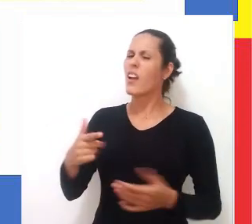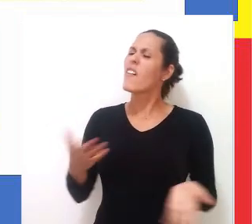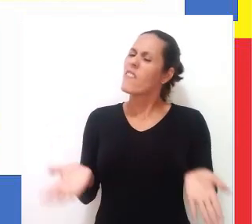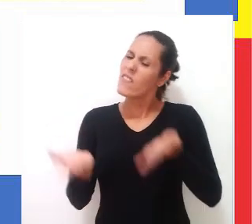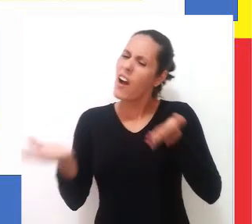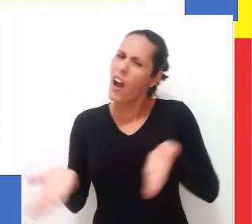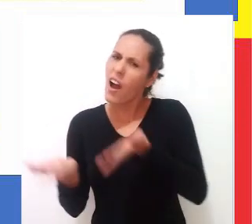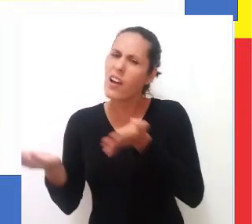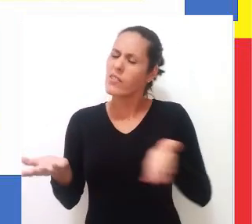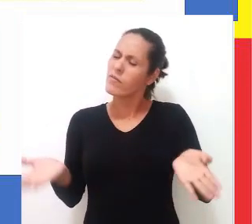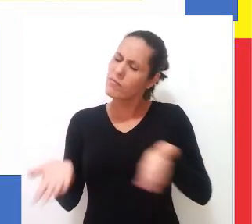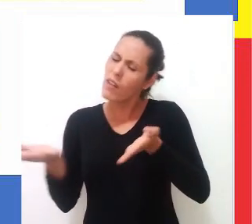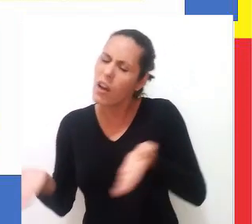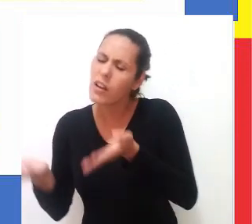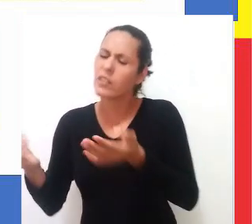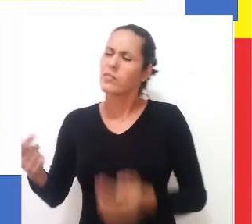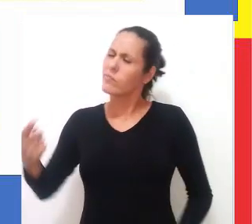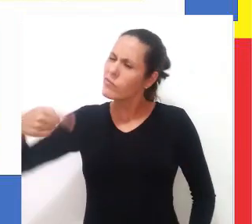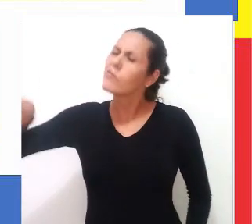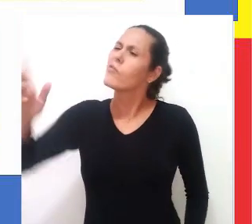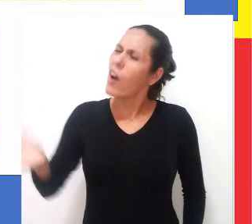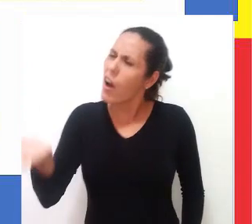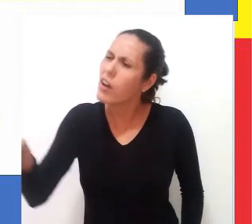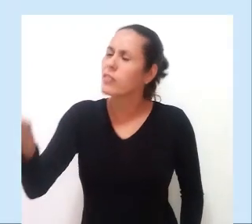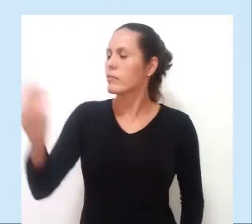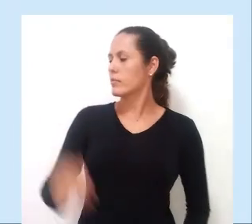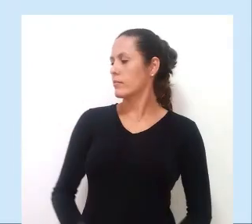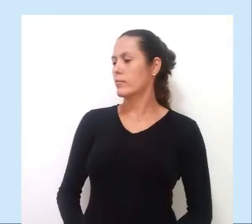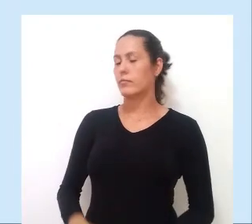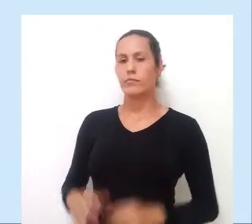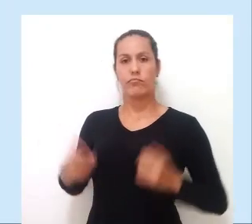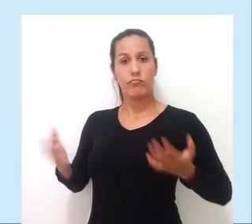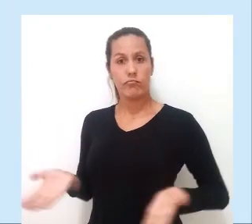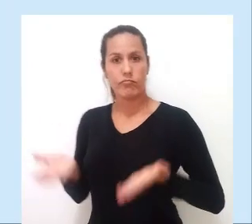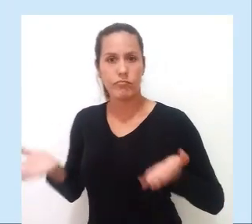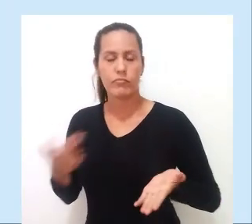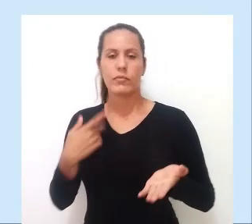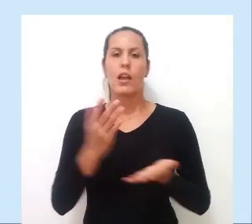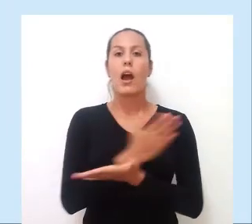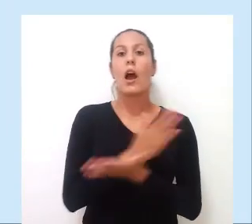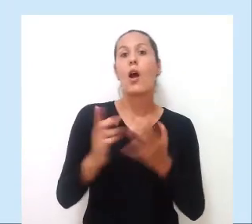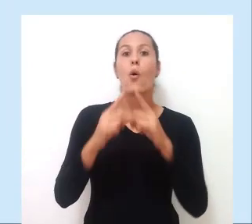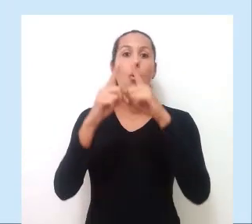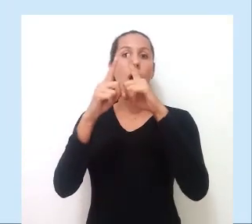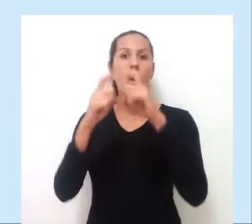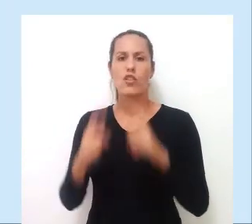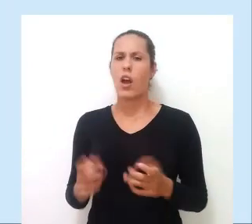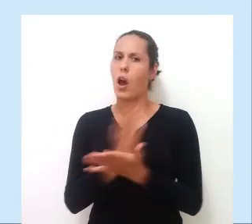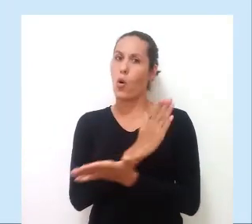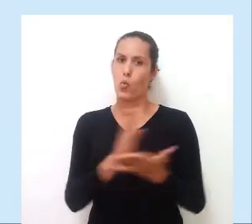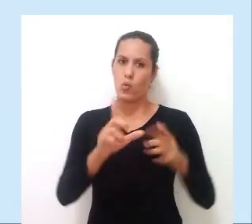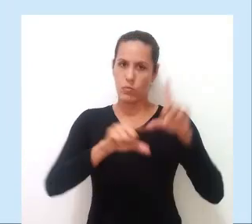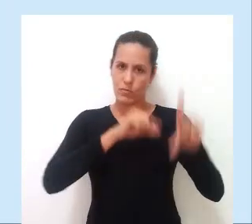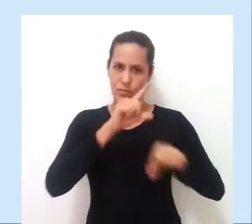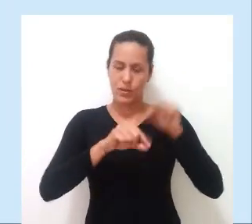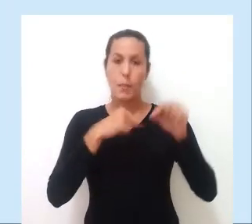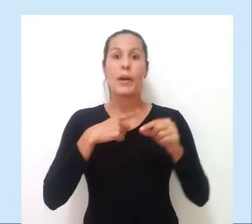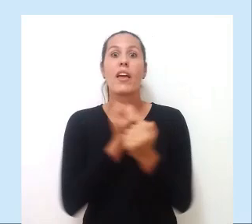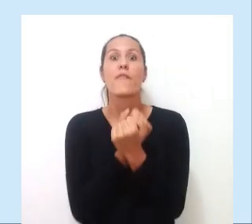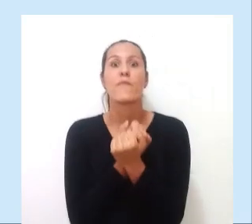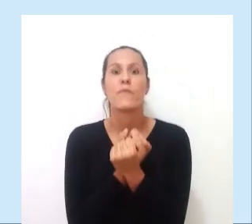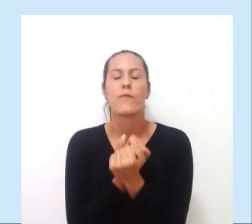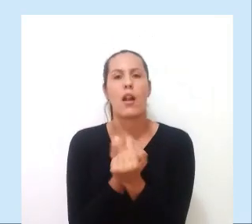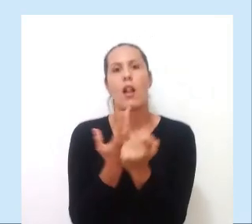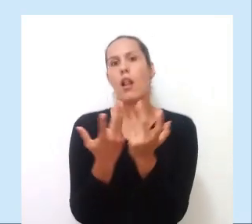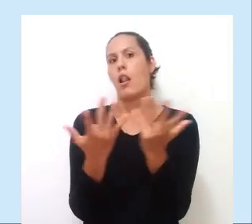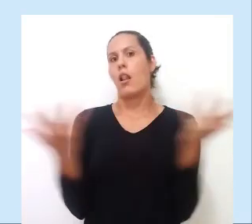vai lá, no sentido de encorajamento. Então, essas eu trouxe para vocês apenas umas gírias. Existem várias,